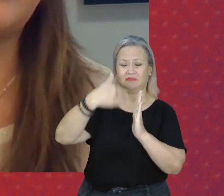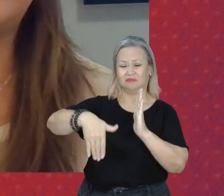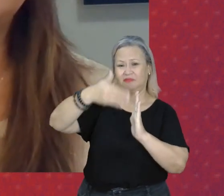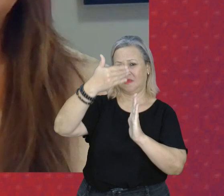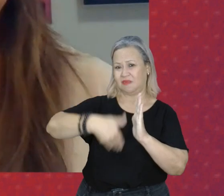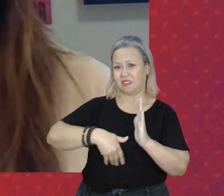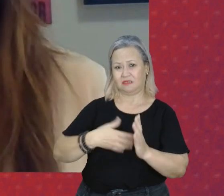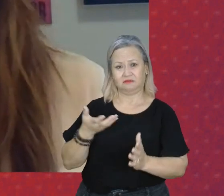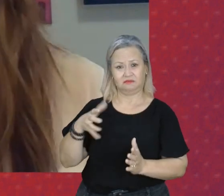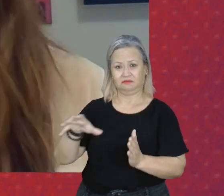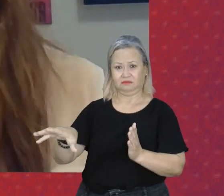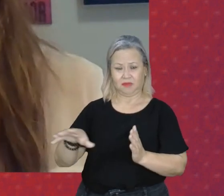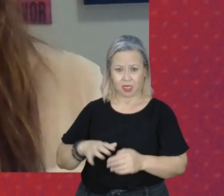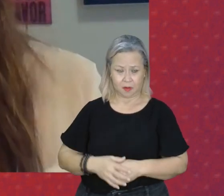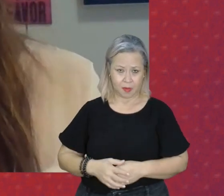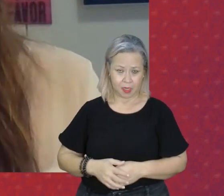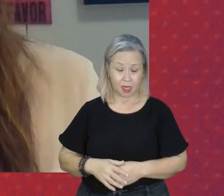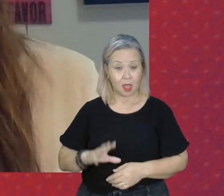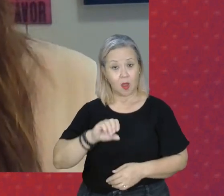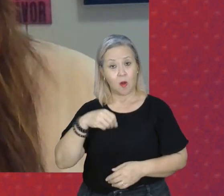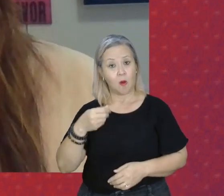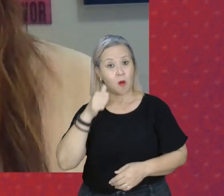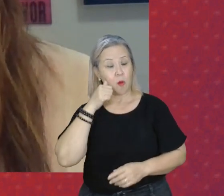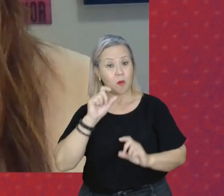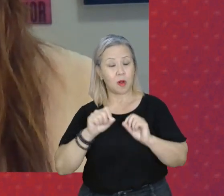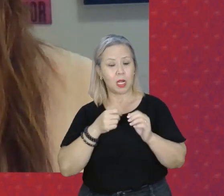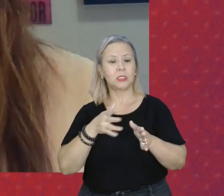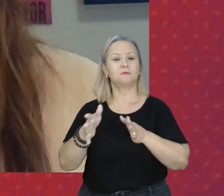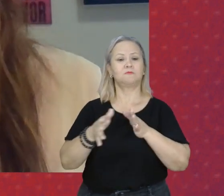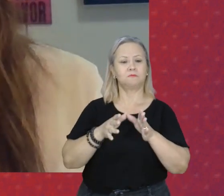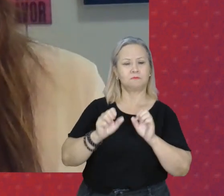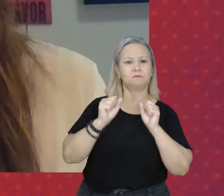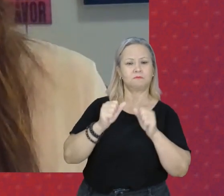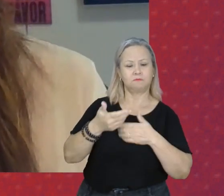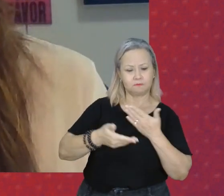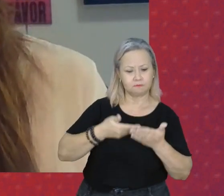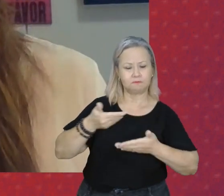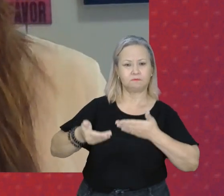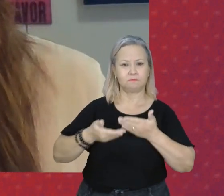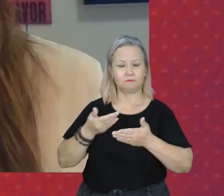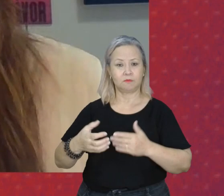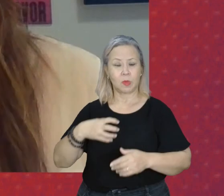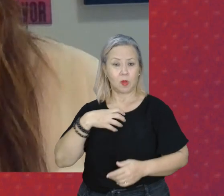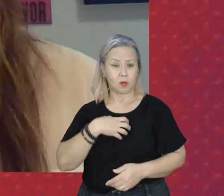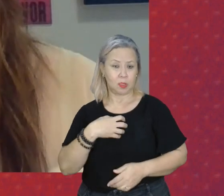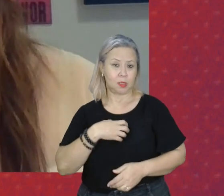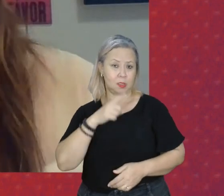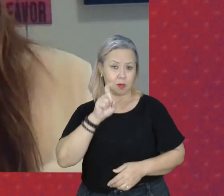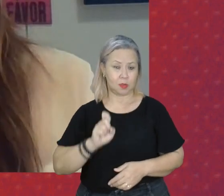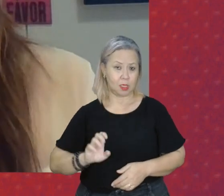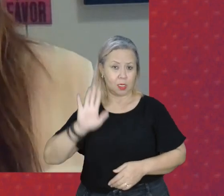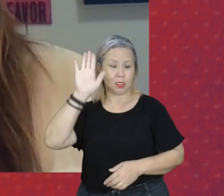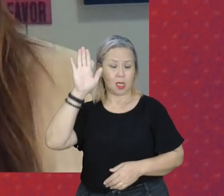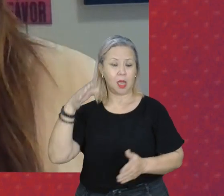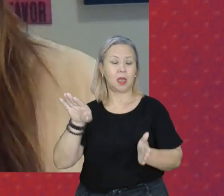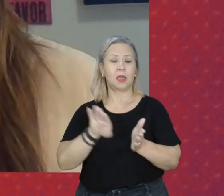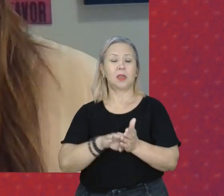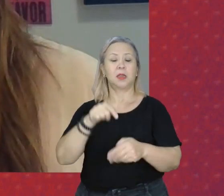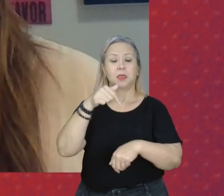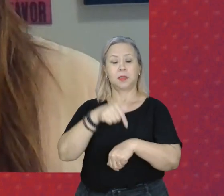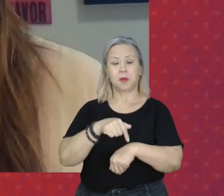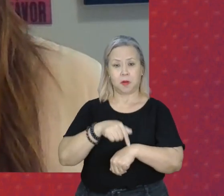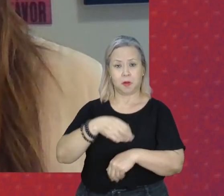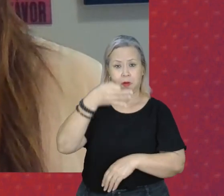te colocar. Ou mulheres que tinham muita viabilidade, muita condição de serem candidatas, e que chegou lá no